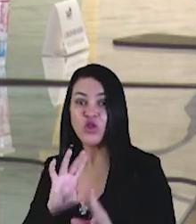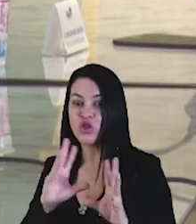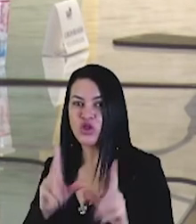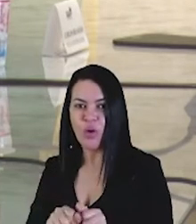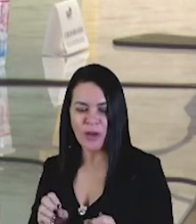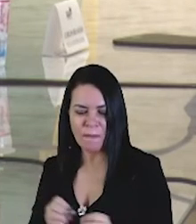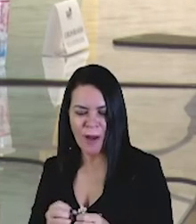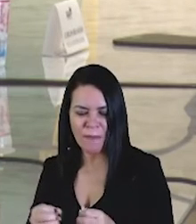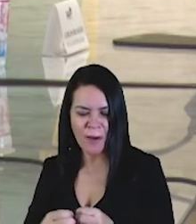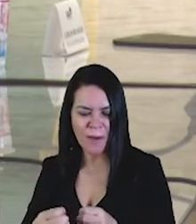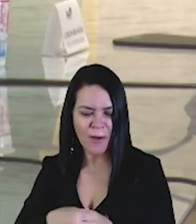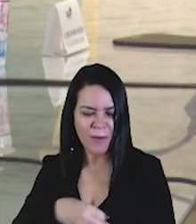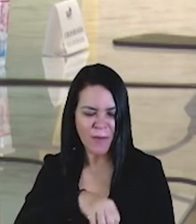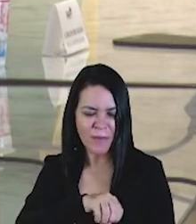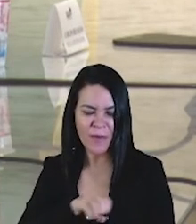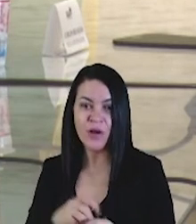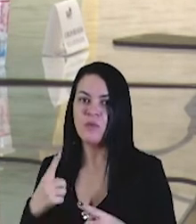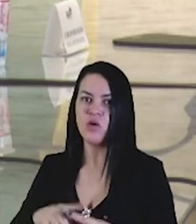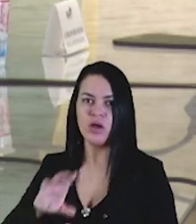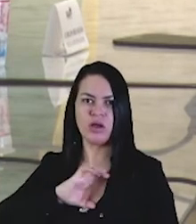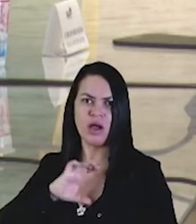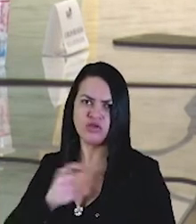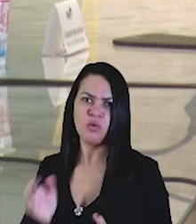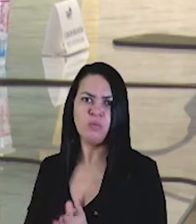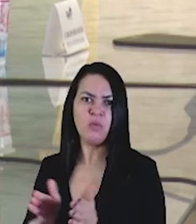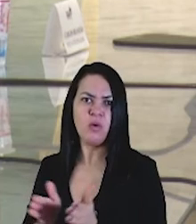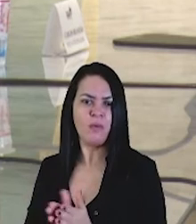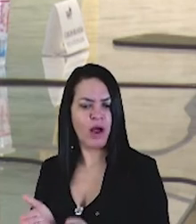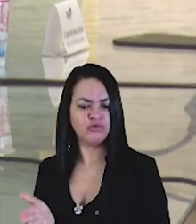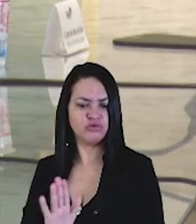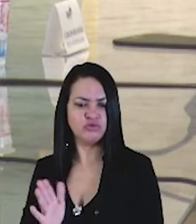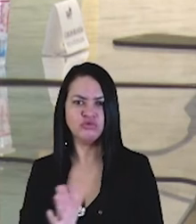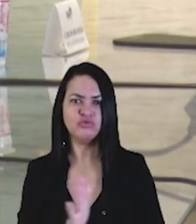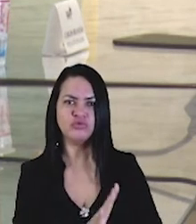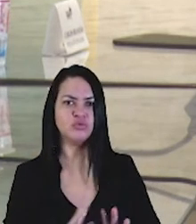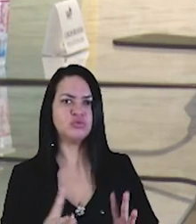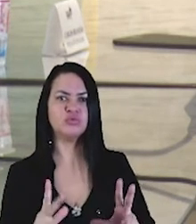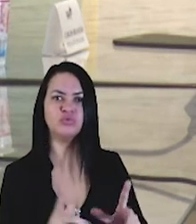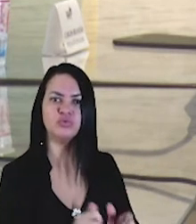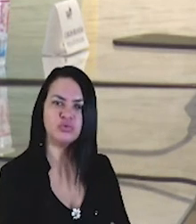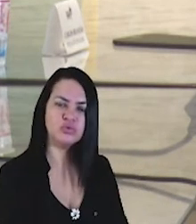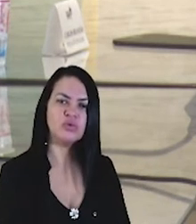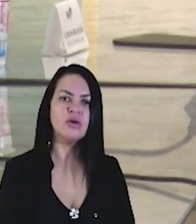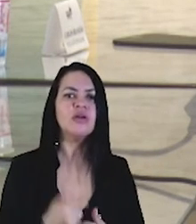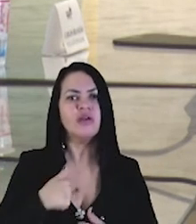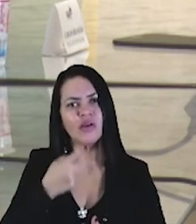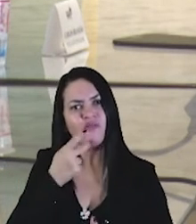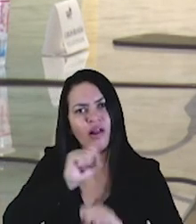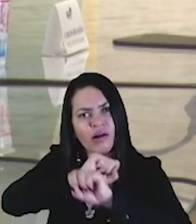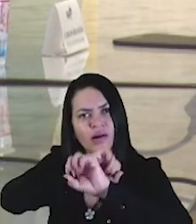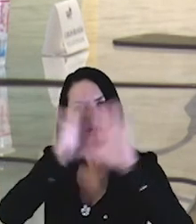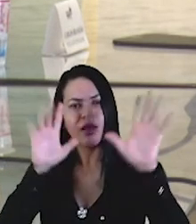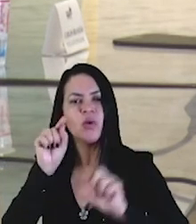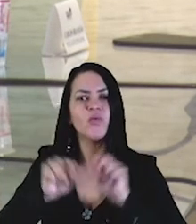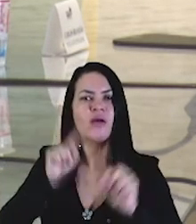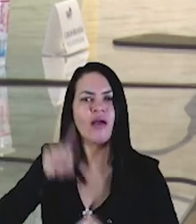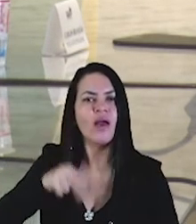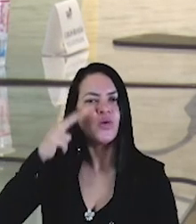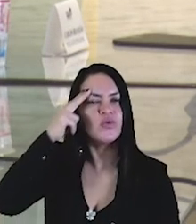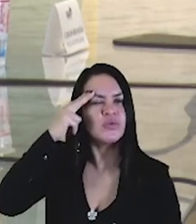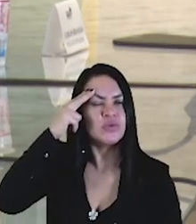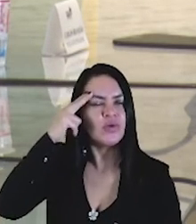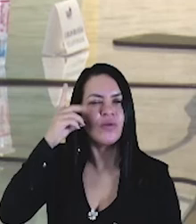Caxias por ser uma cidade Polo abrange tudo isso e deixar bem claro que o restante Popular que é um sonho do saudoso